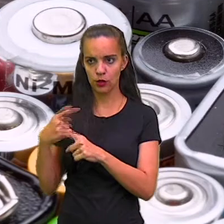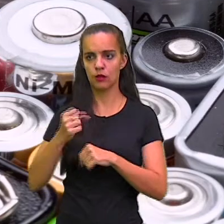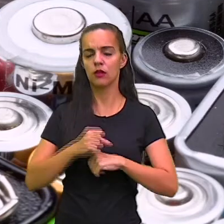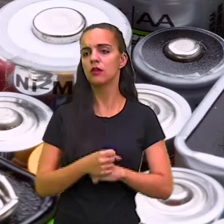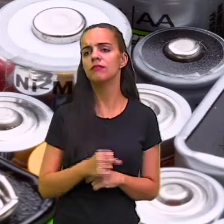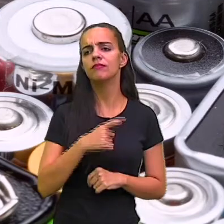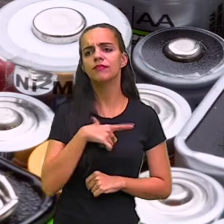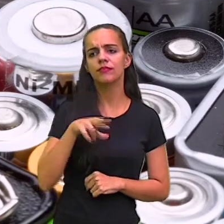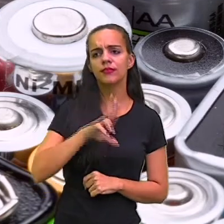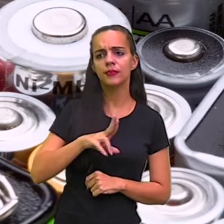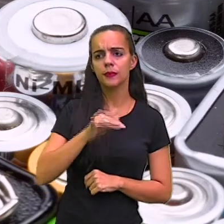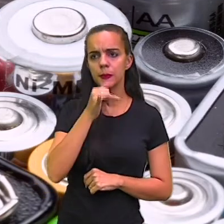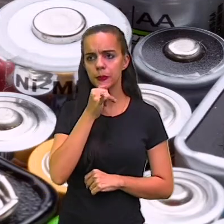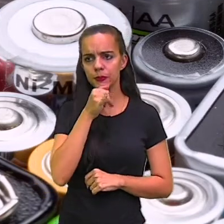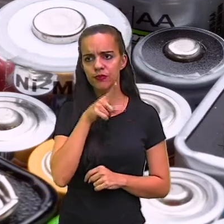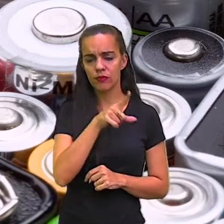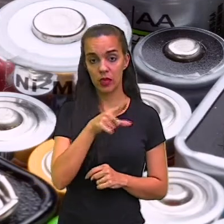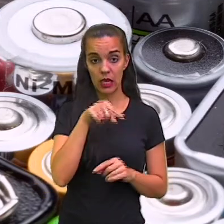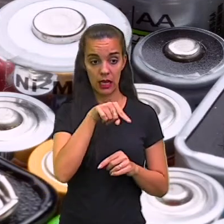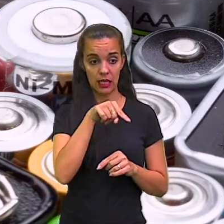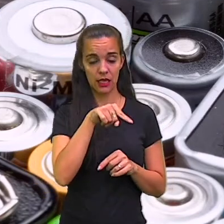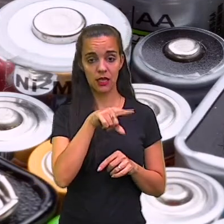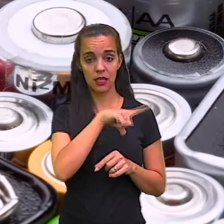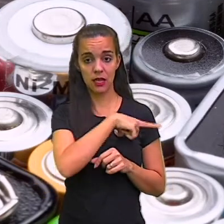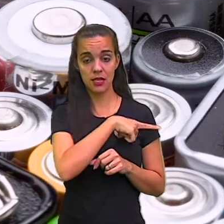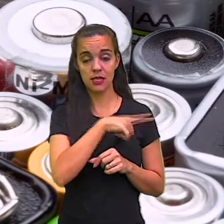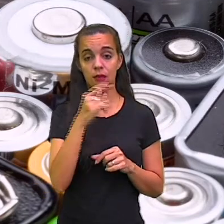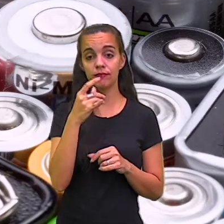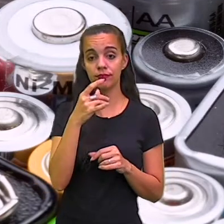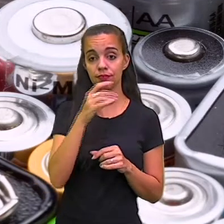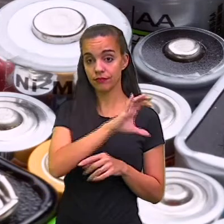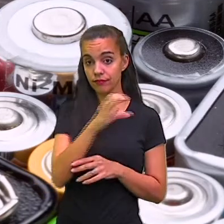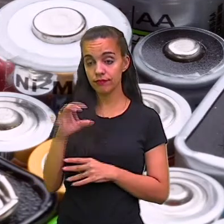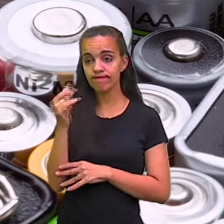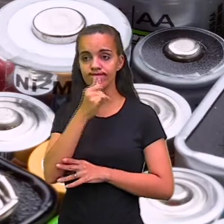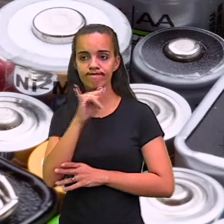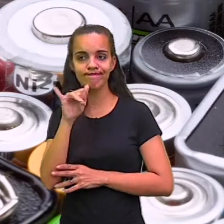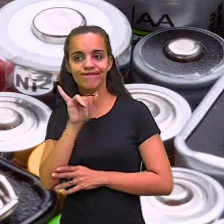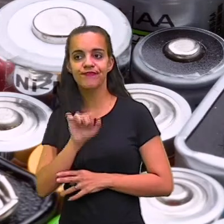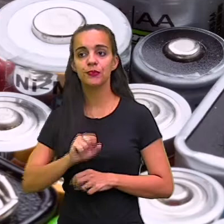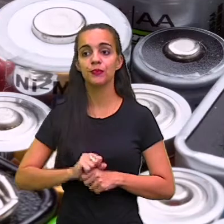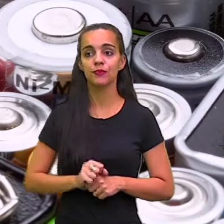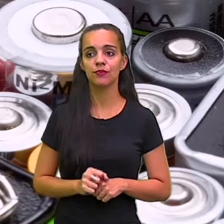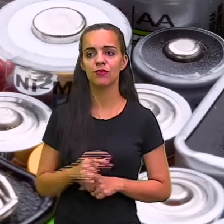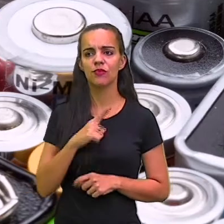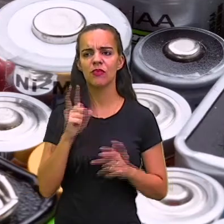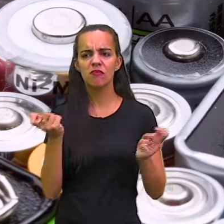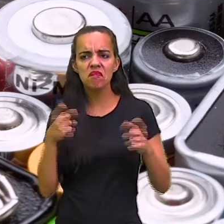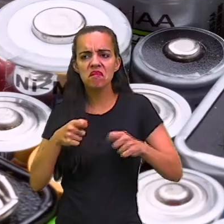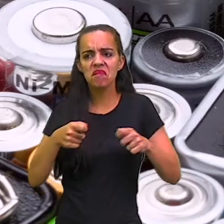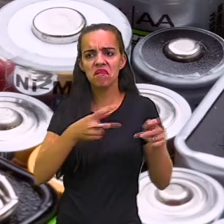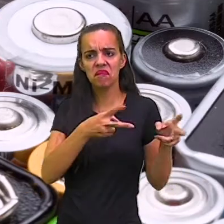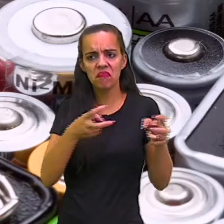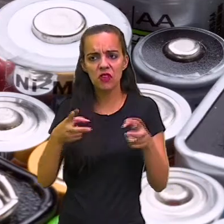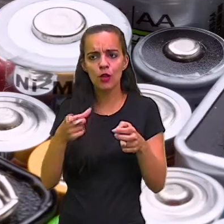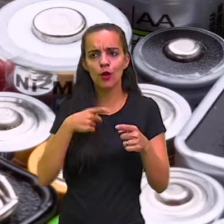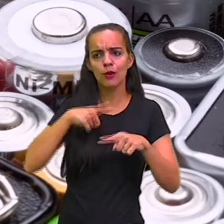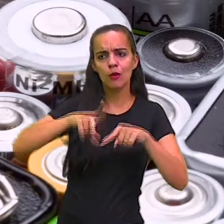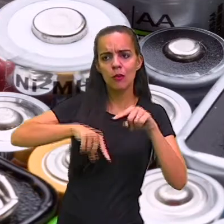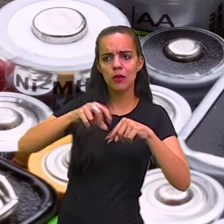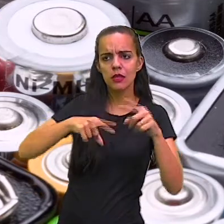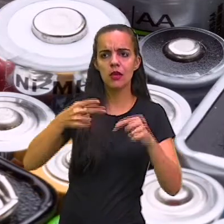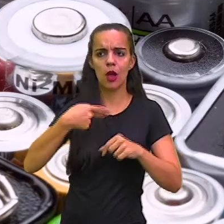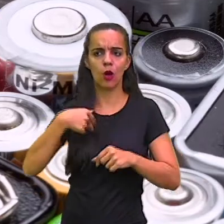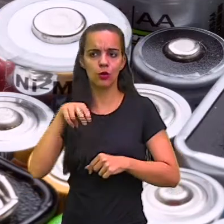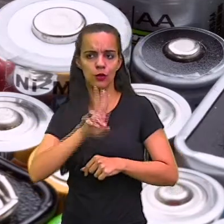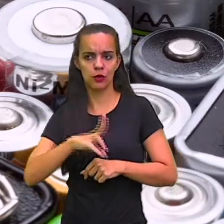esquematizado na figura de corrente elétrica que nós vimos anteriormente suas propriedades são um objeto de estudo